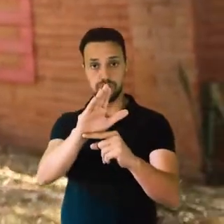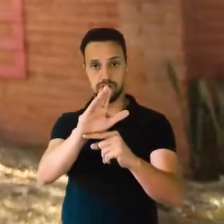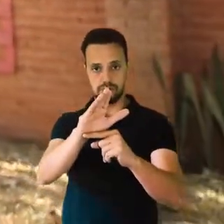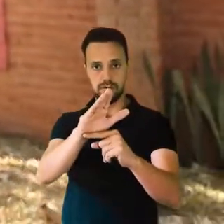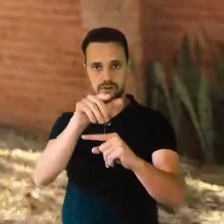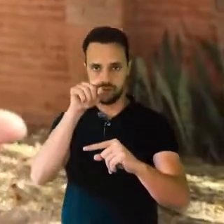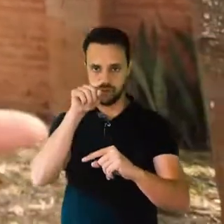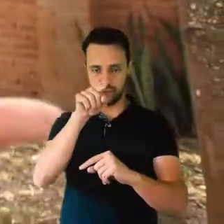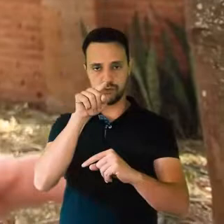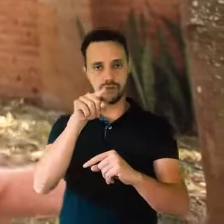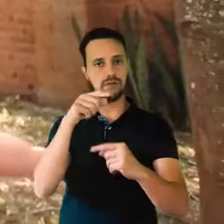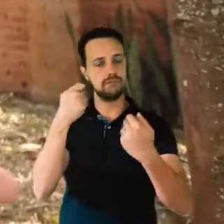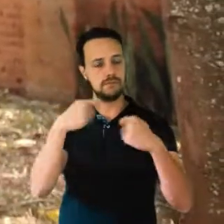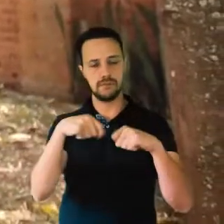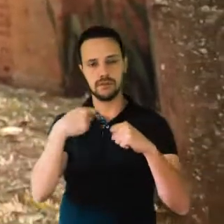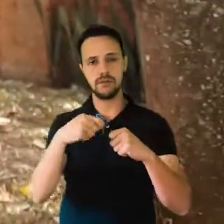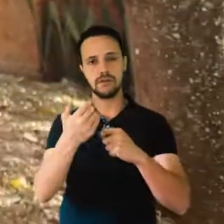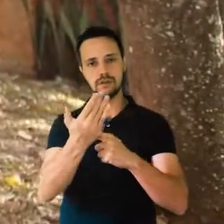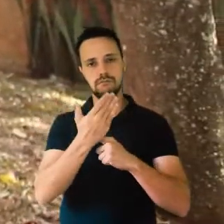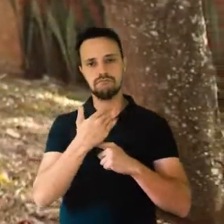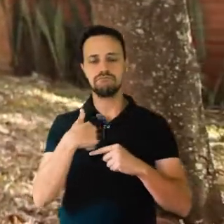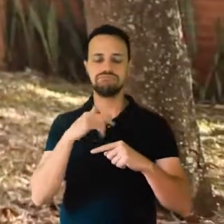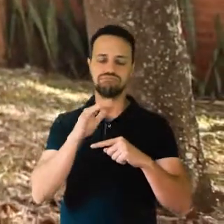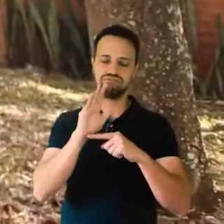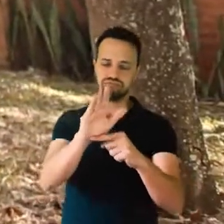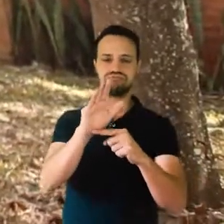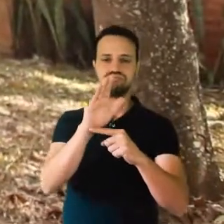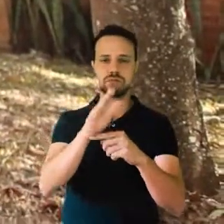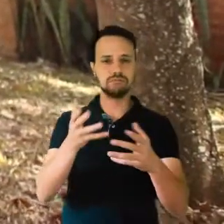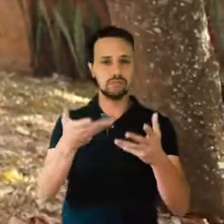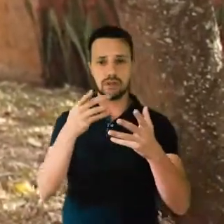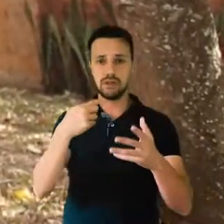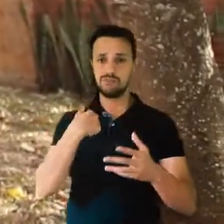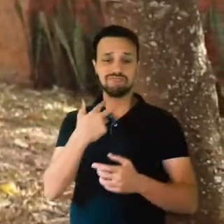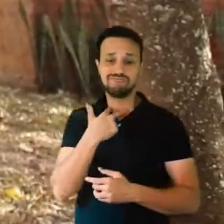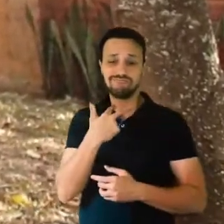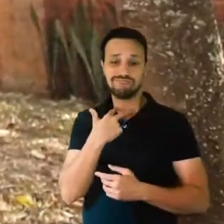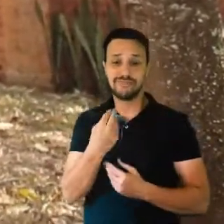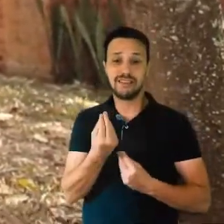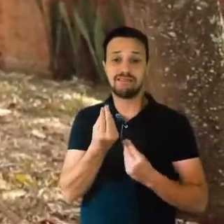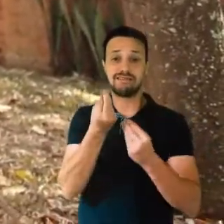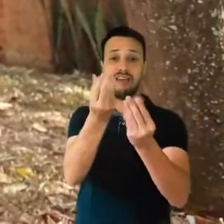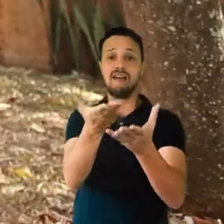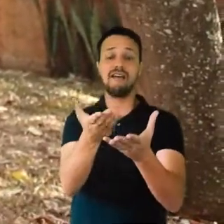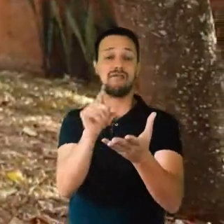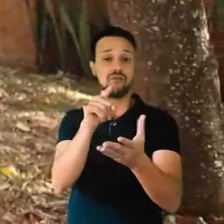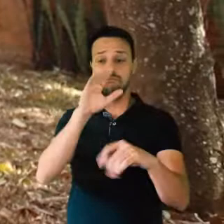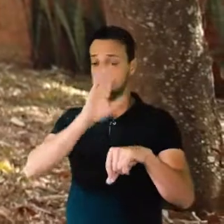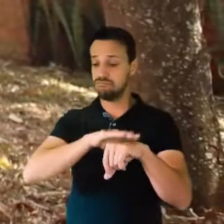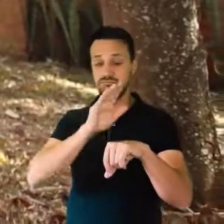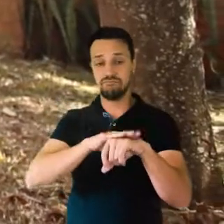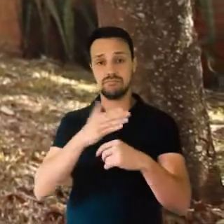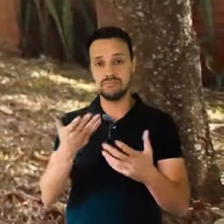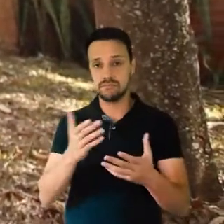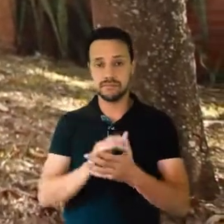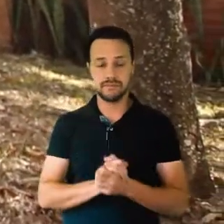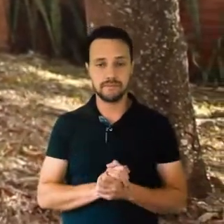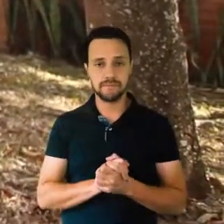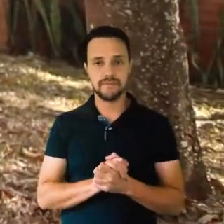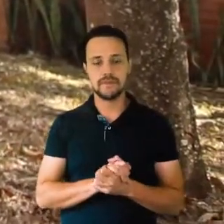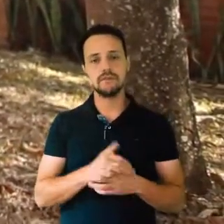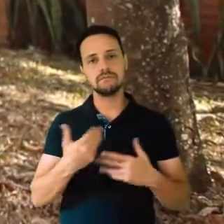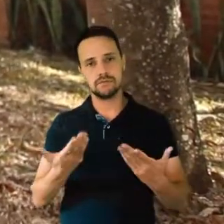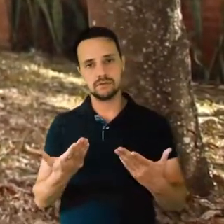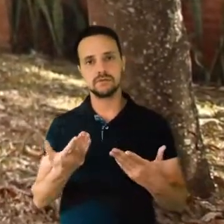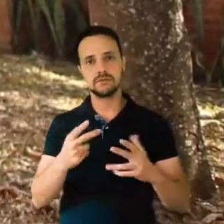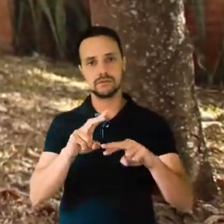auxiliar naquilo que você precisa fazer. Eu não posso fazer por você, né? De certa